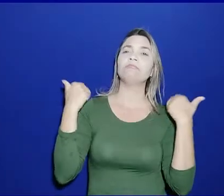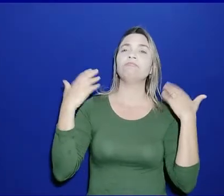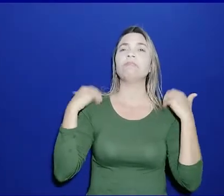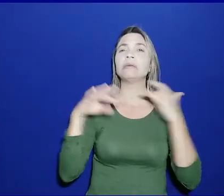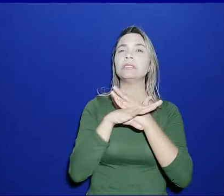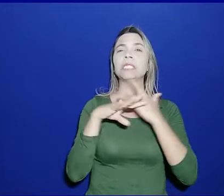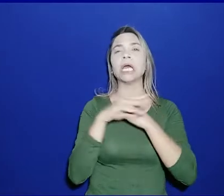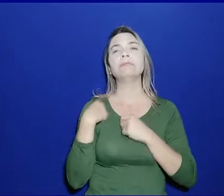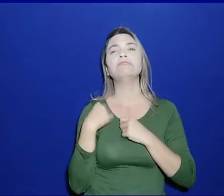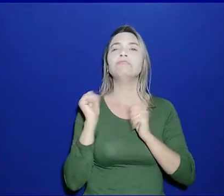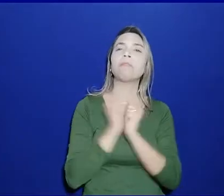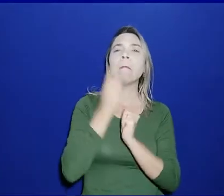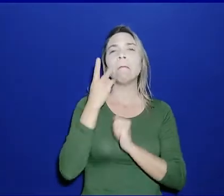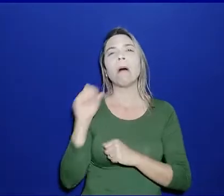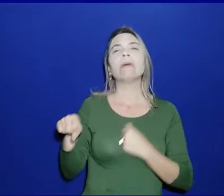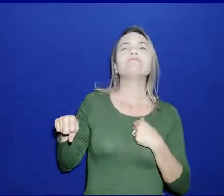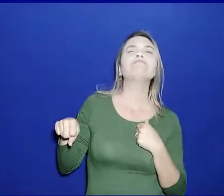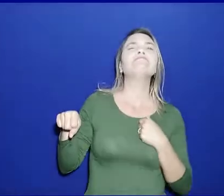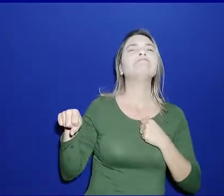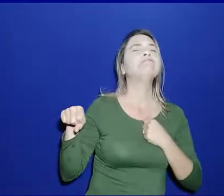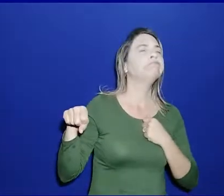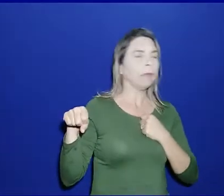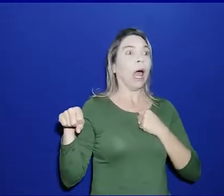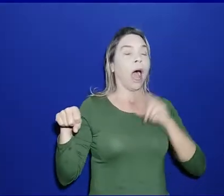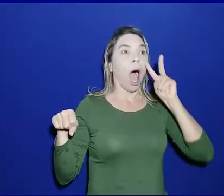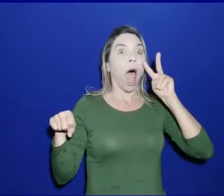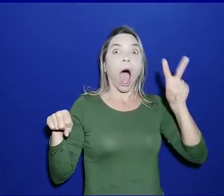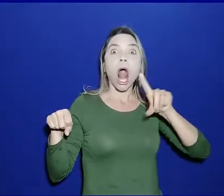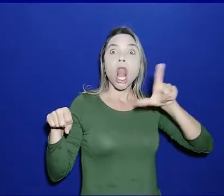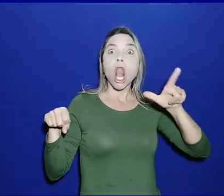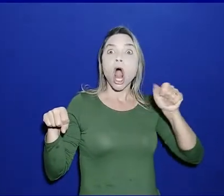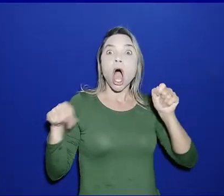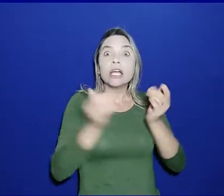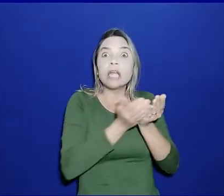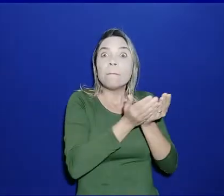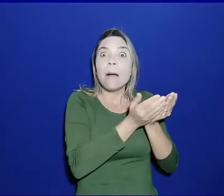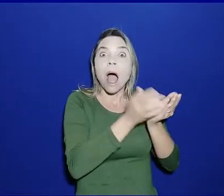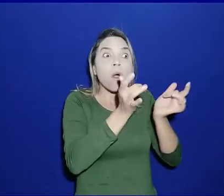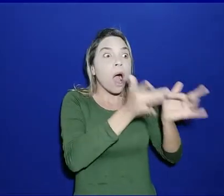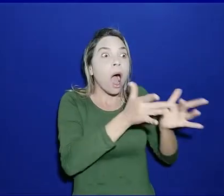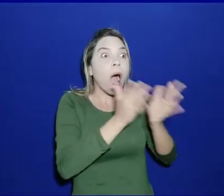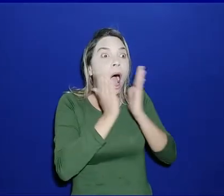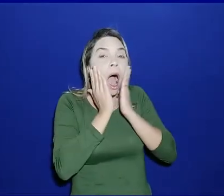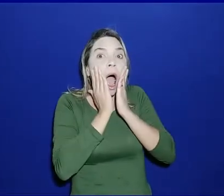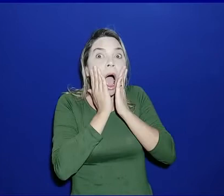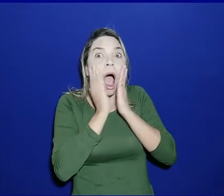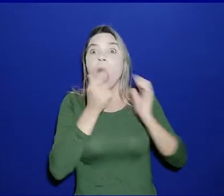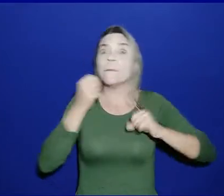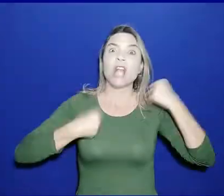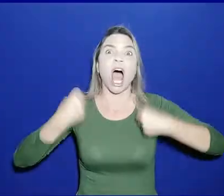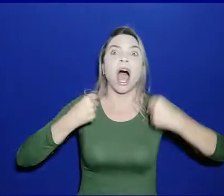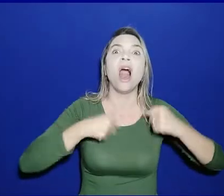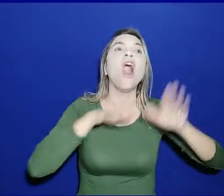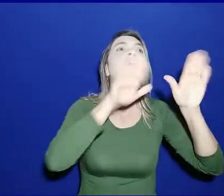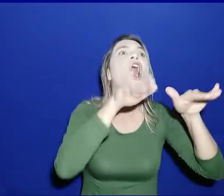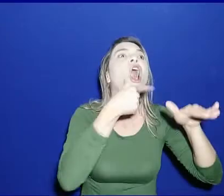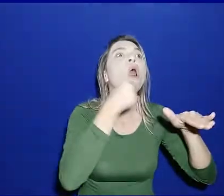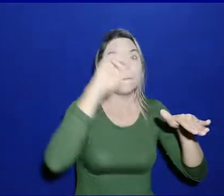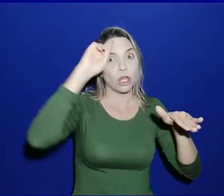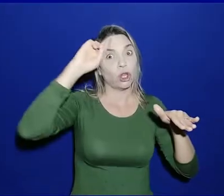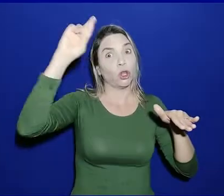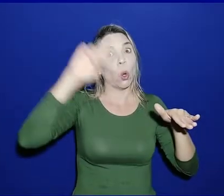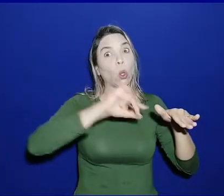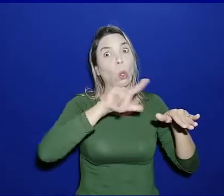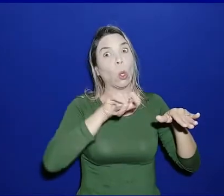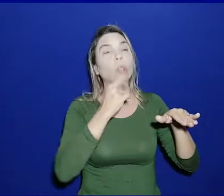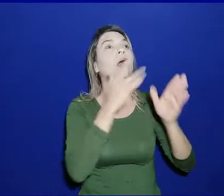barquinho. Ele então entrou ali e disse ao dono da loja: moço, esse barquinho é meu, eu o construí, eu desenhei, eu